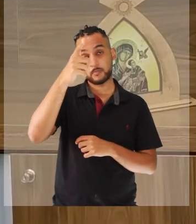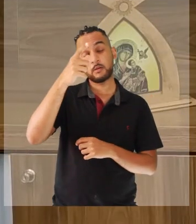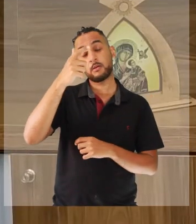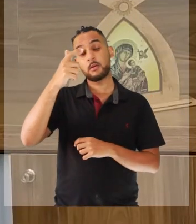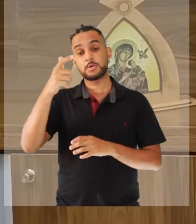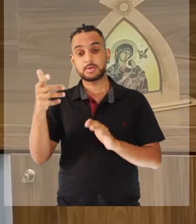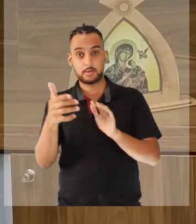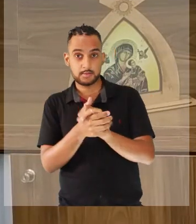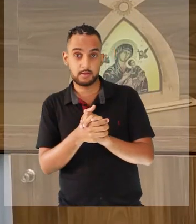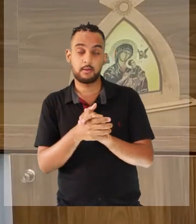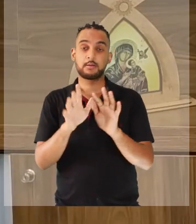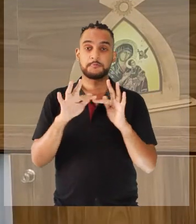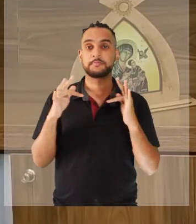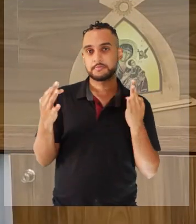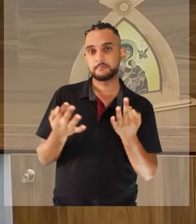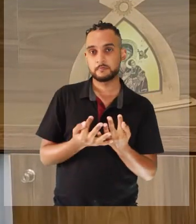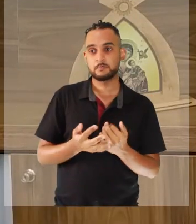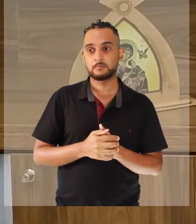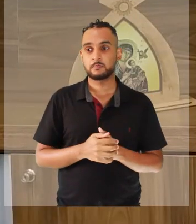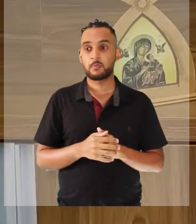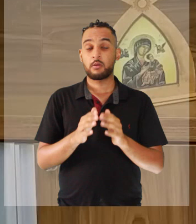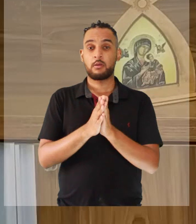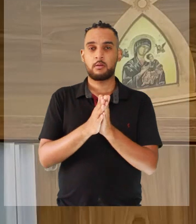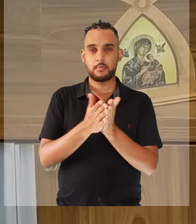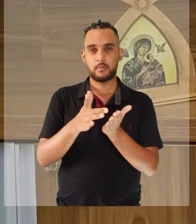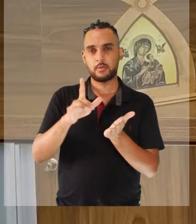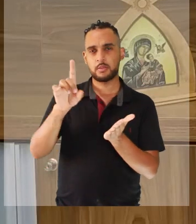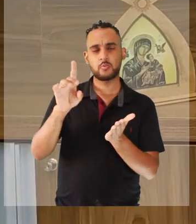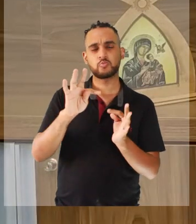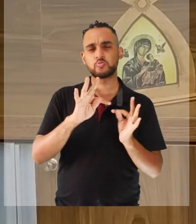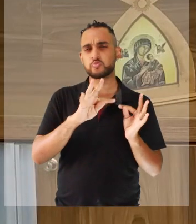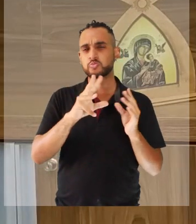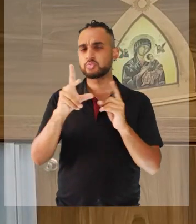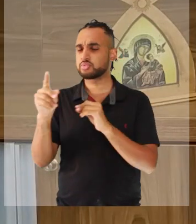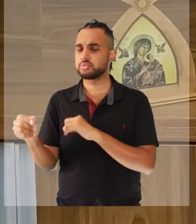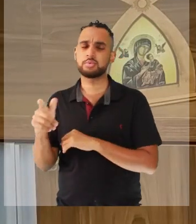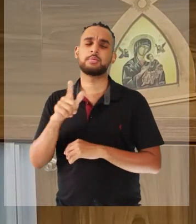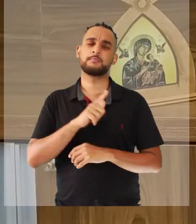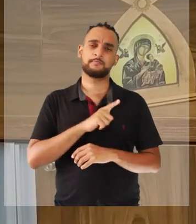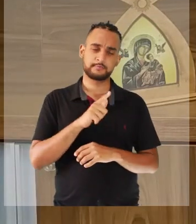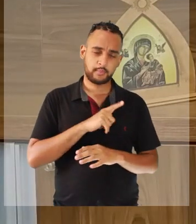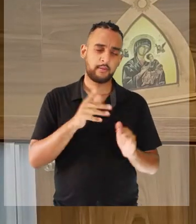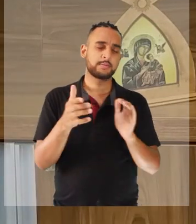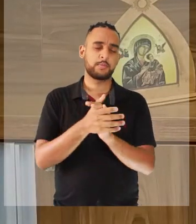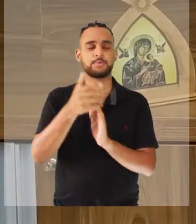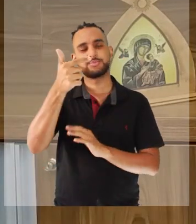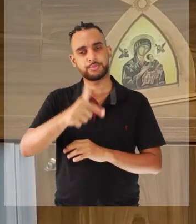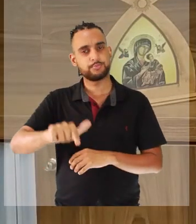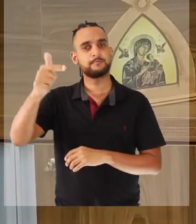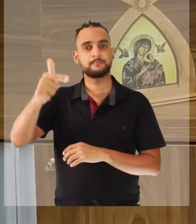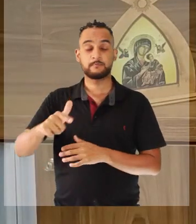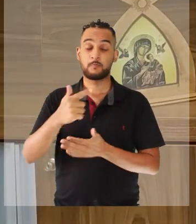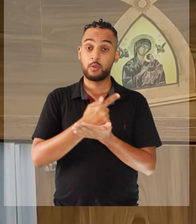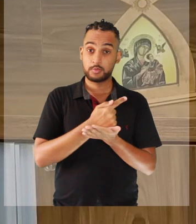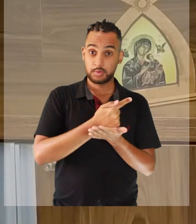capacidade natural de ser casal e de ser família. Não é à toa que a Bíblia inteira está perpassada